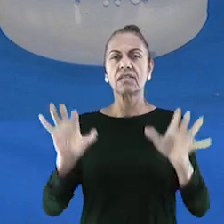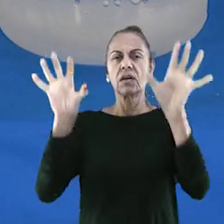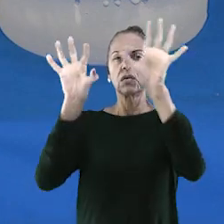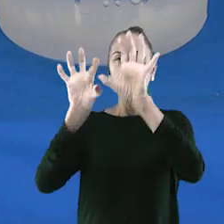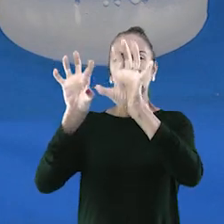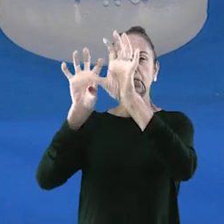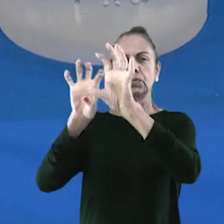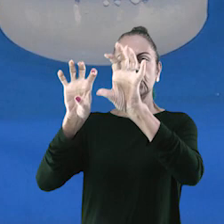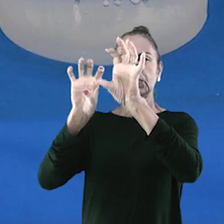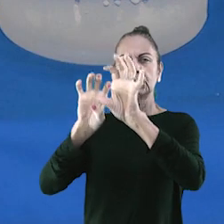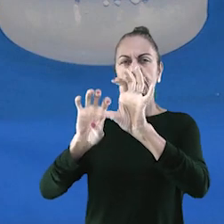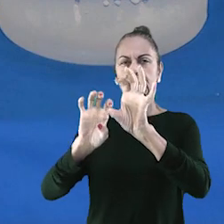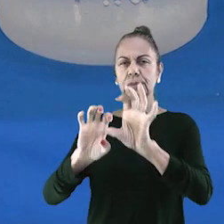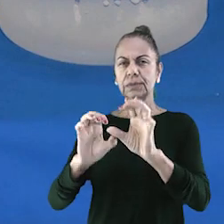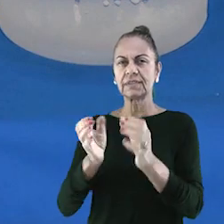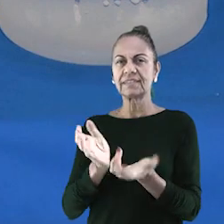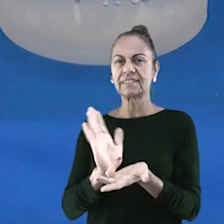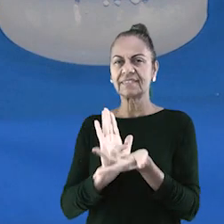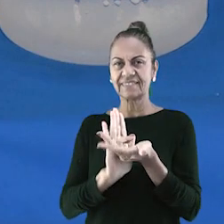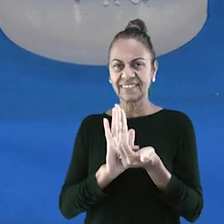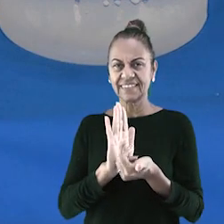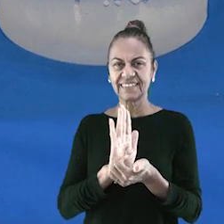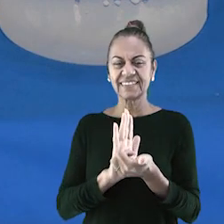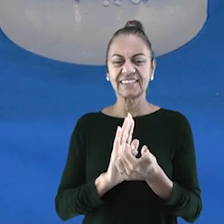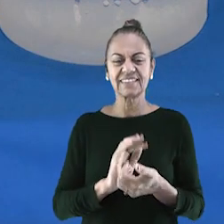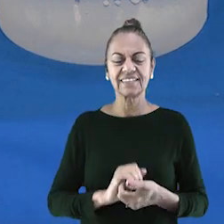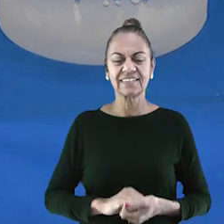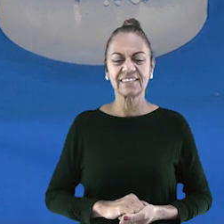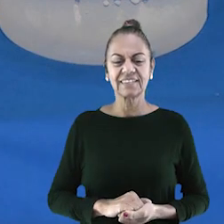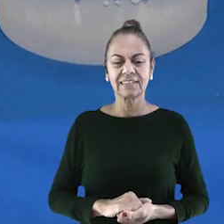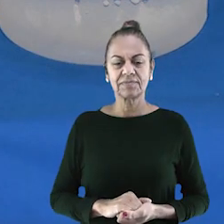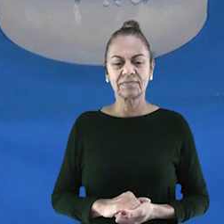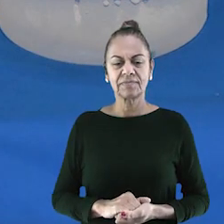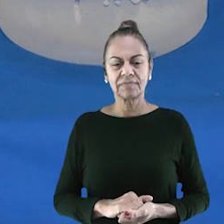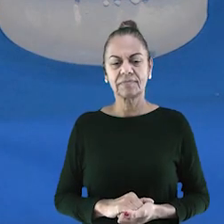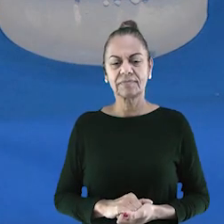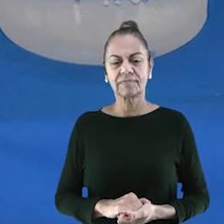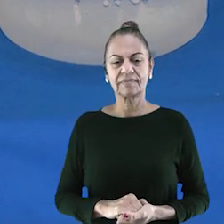desenhada, por exemplo, uma nuvem deste lado.